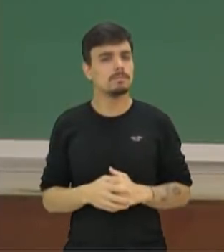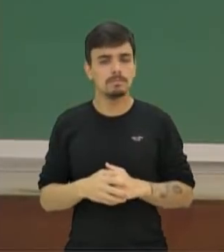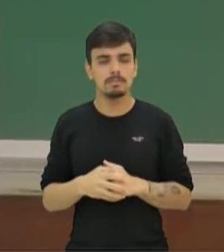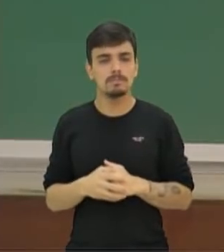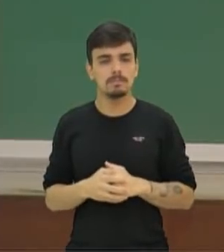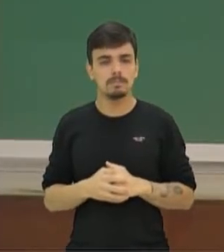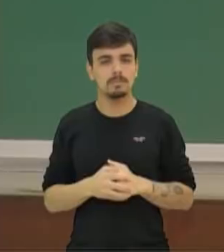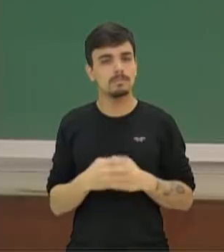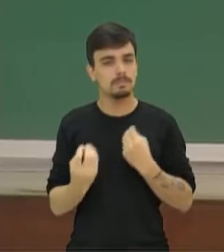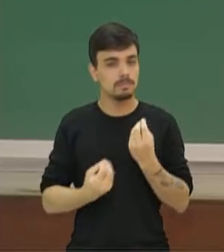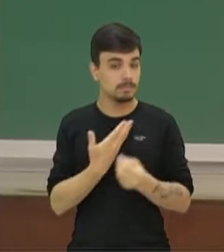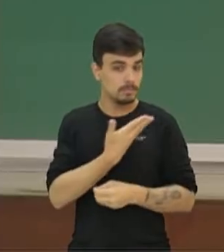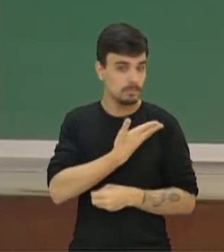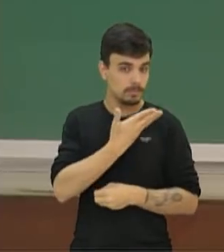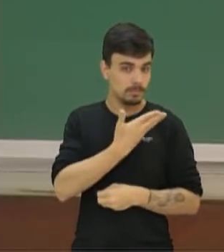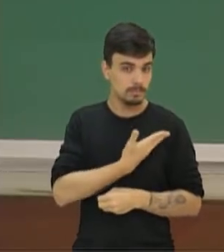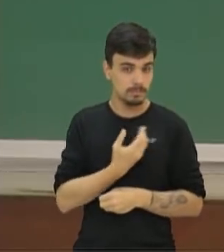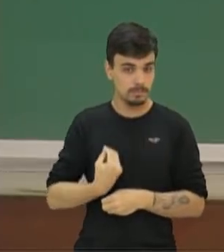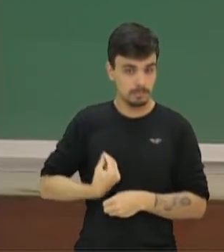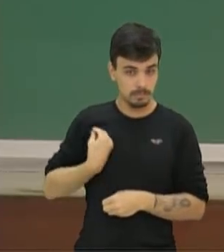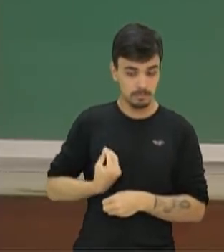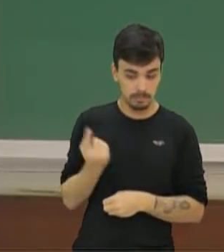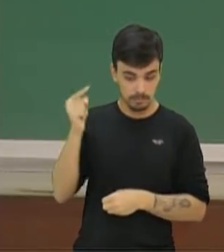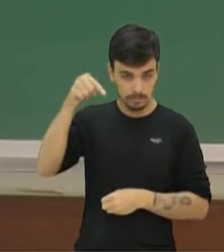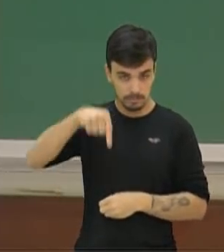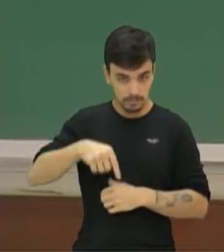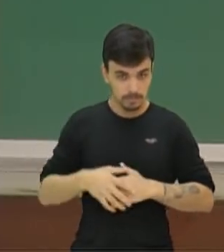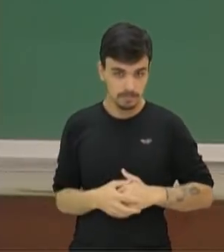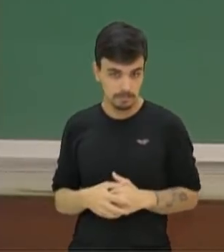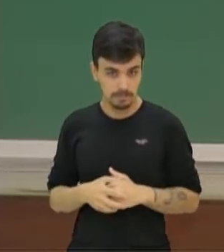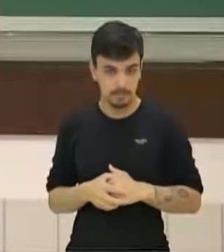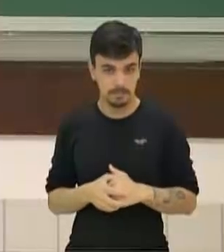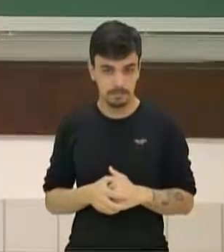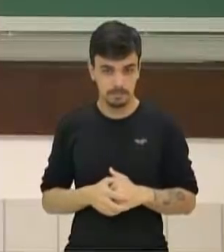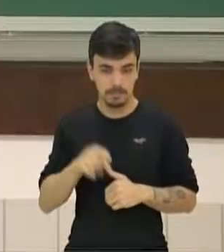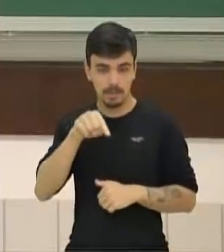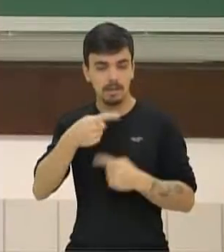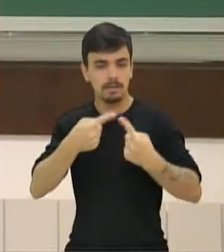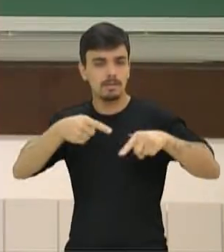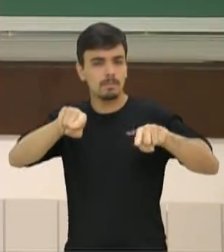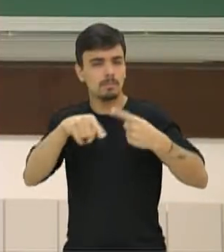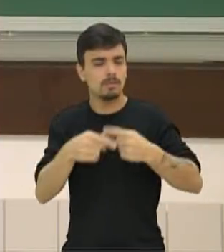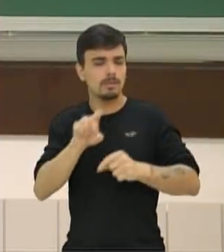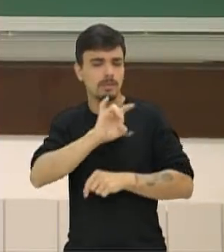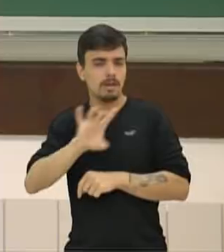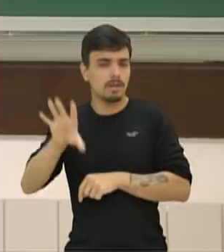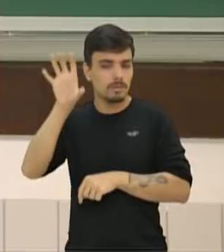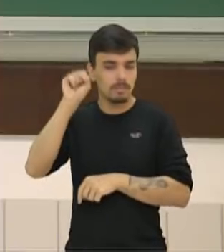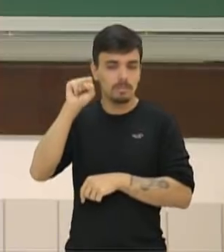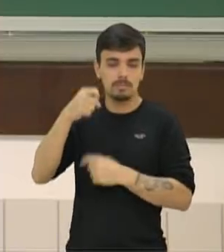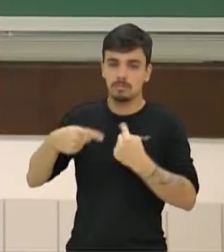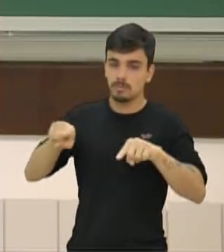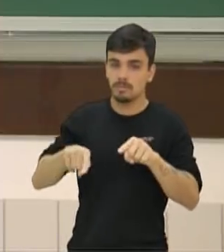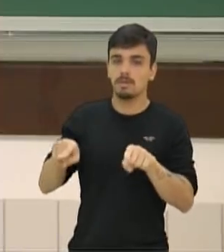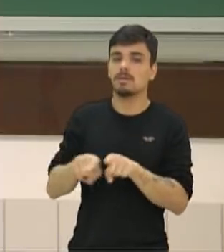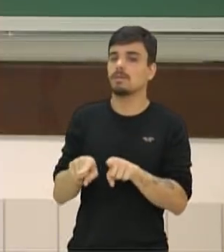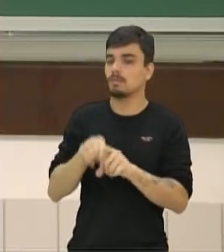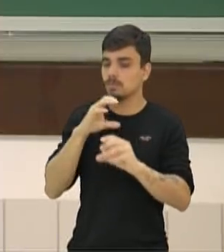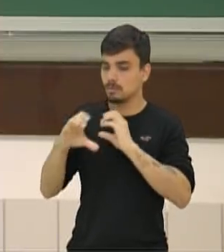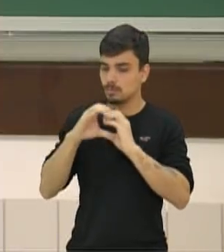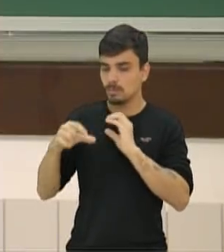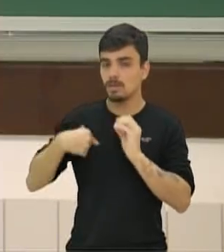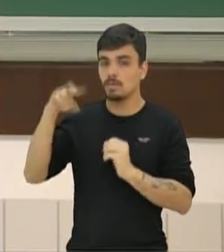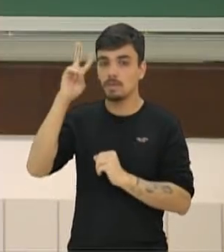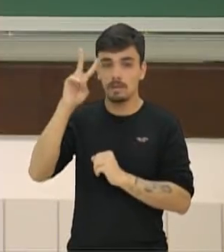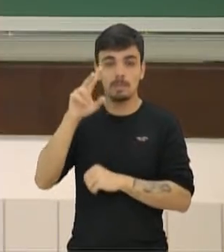aparecer, amigo, estou aqui. Essa música, cada vez que a prof canta, a prof lembra do